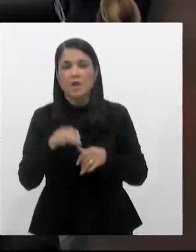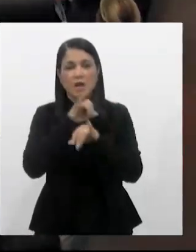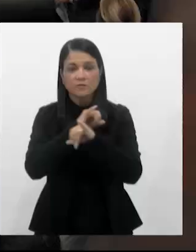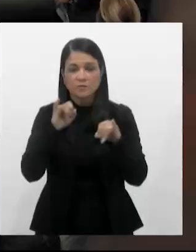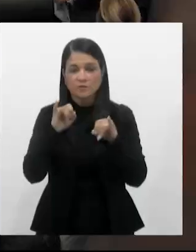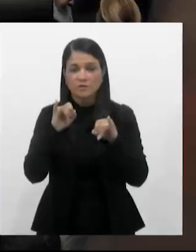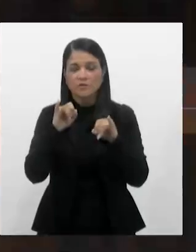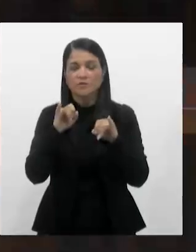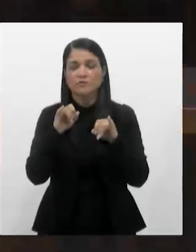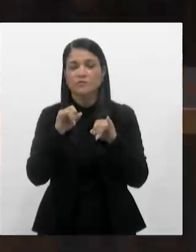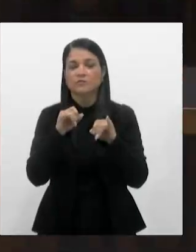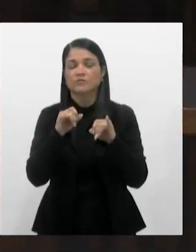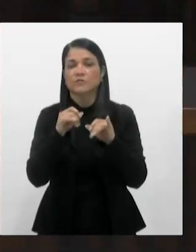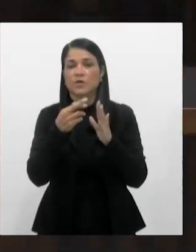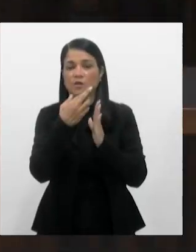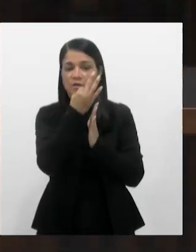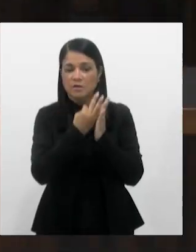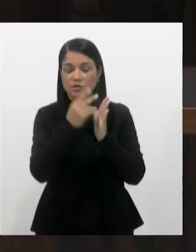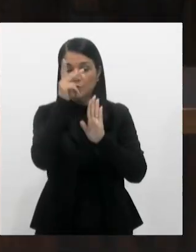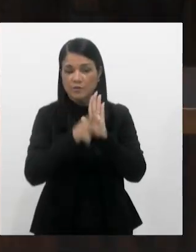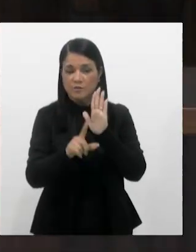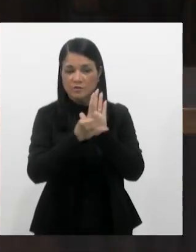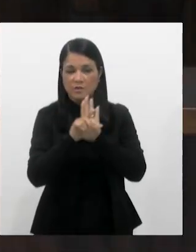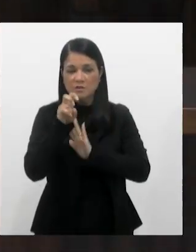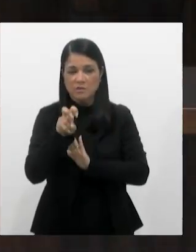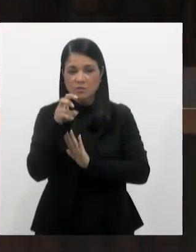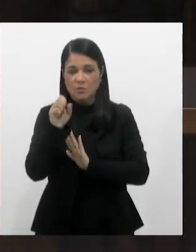Anuncio, redação final. Projeto de lei número